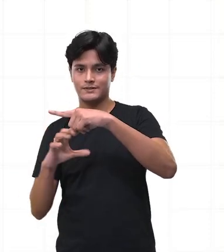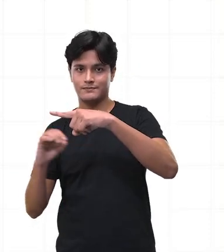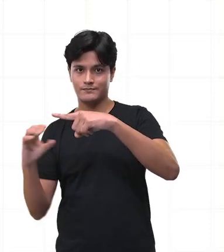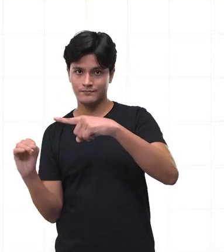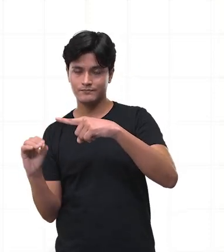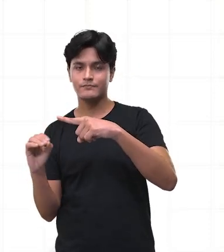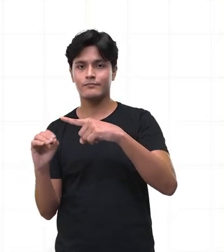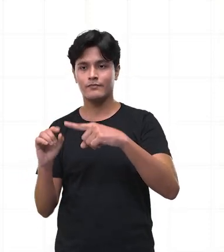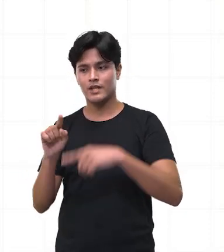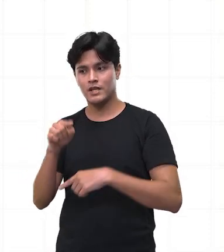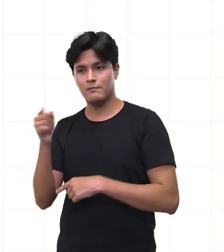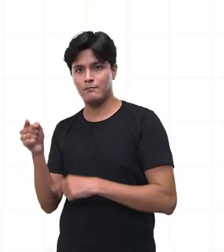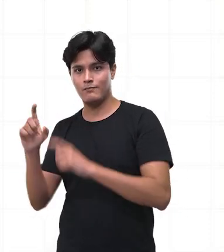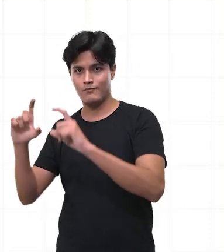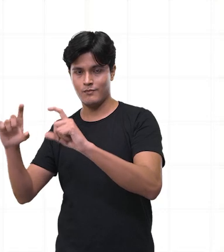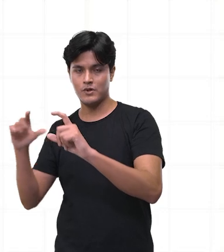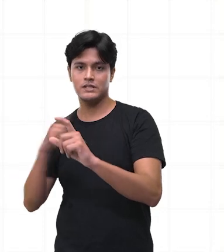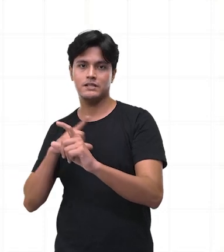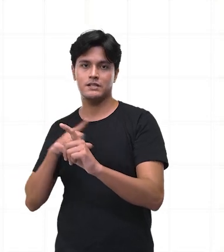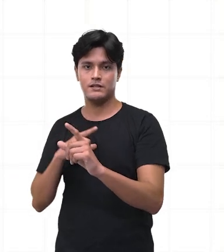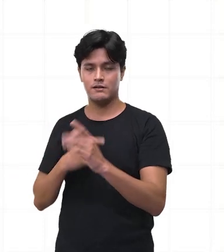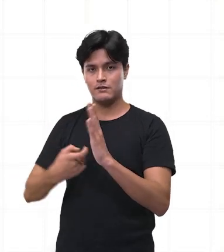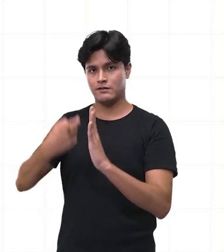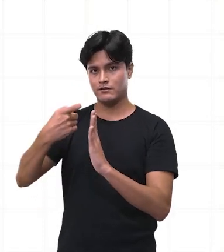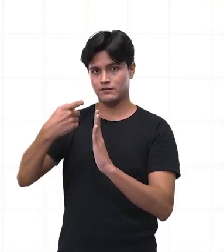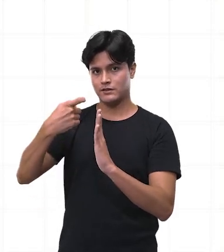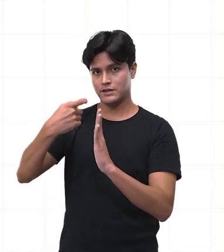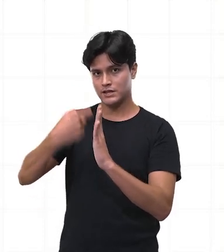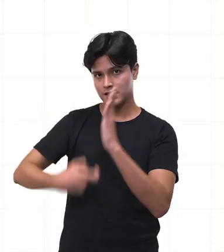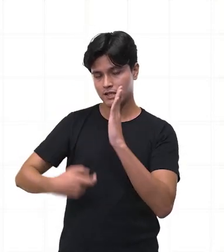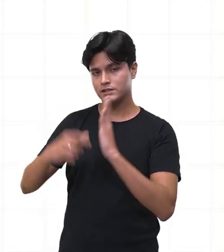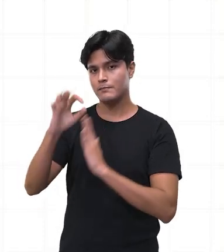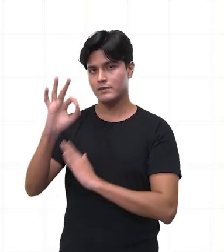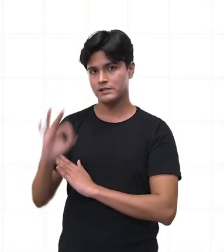taxa percentual aqui, ó, 25%.